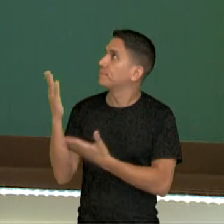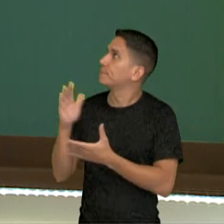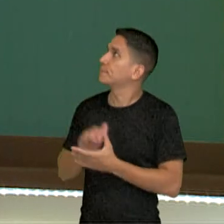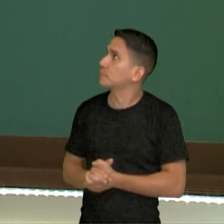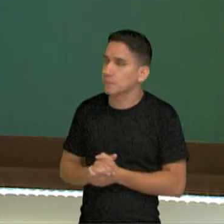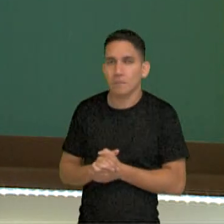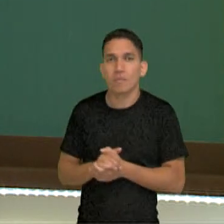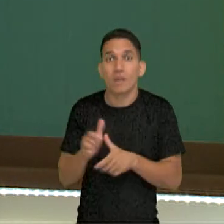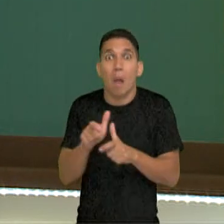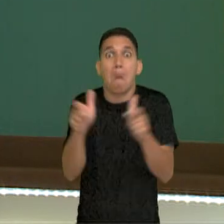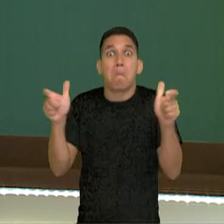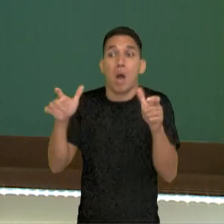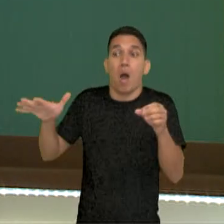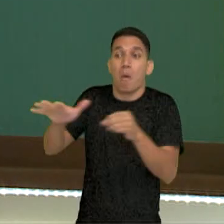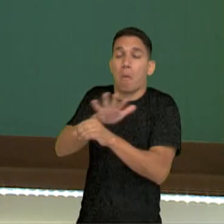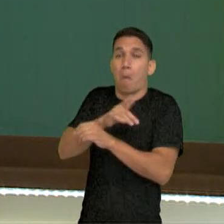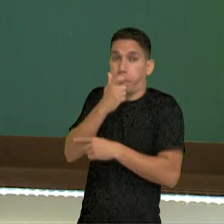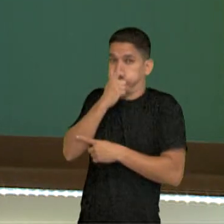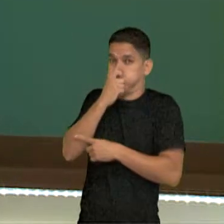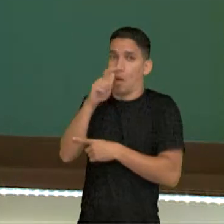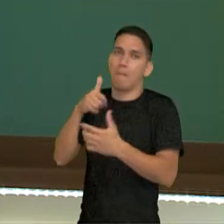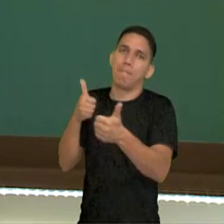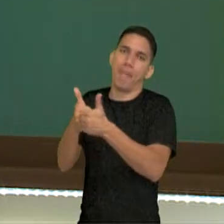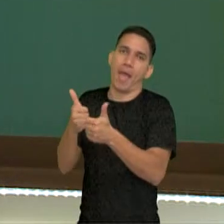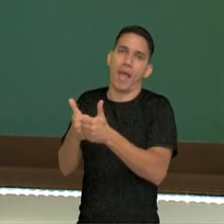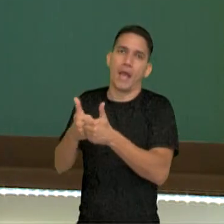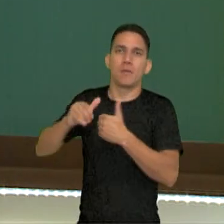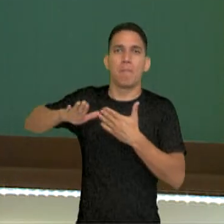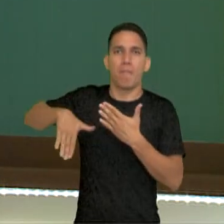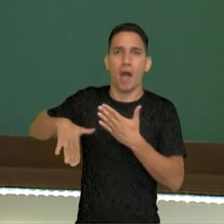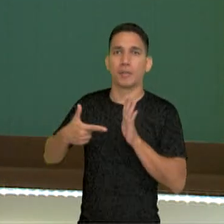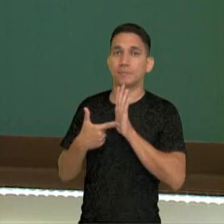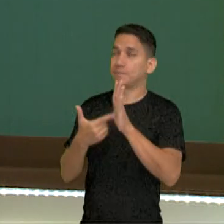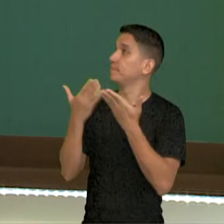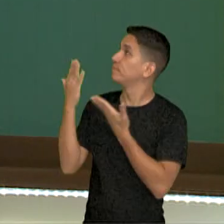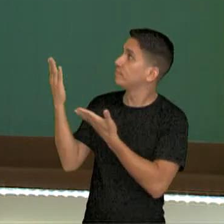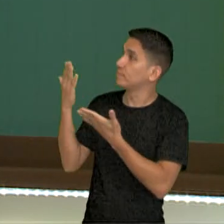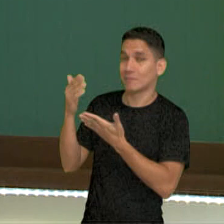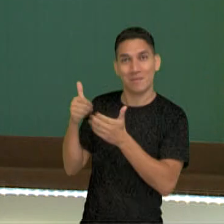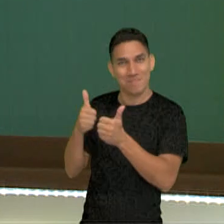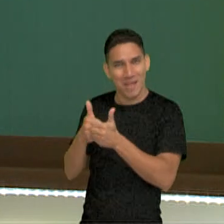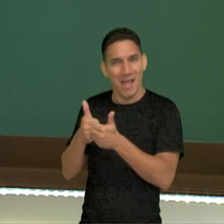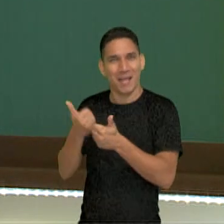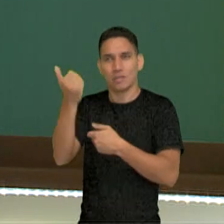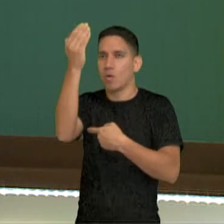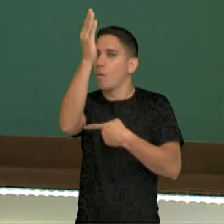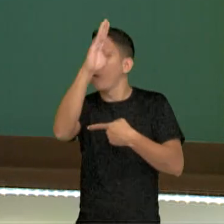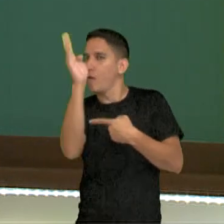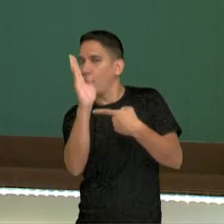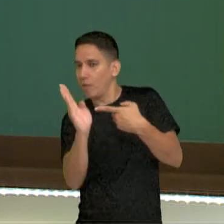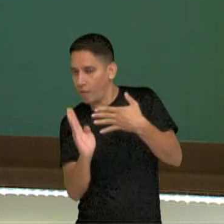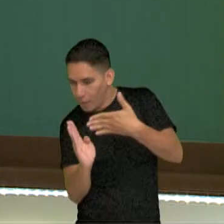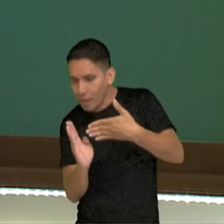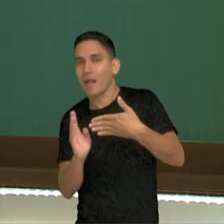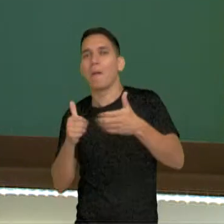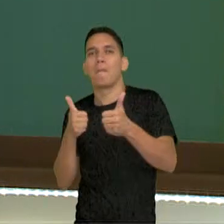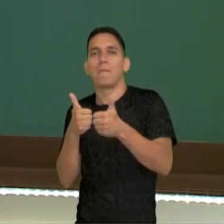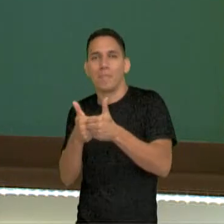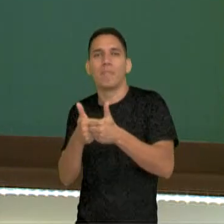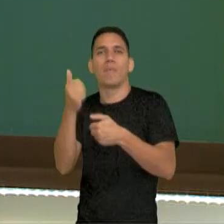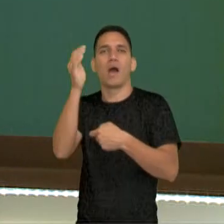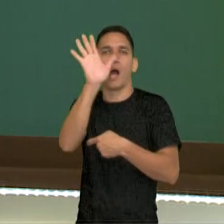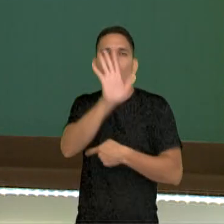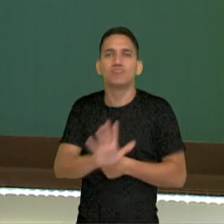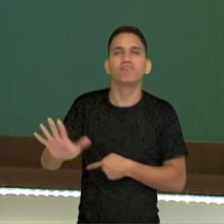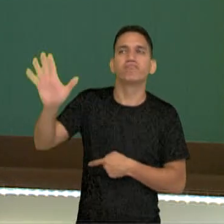as maiores concentrações? Próximo do litoral. É o que o mapa traz para nós. Na região costeira do Brasil, toda ela aqui, a gente vai ter uma